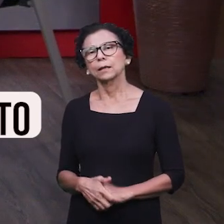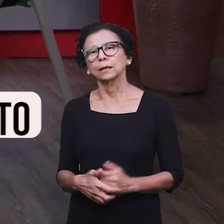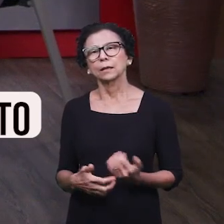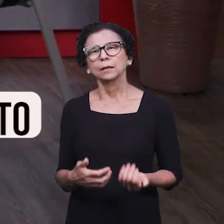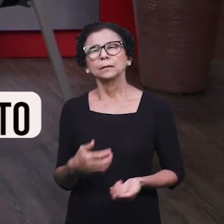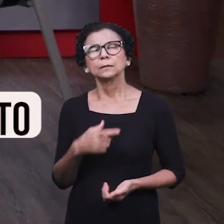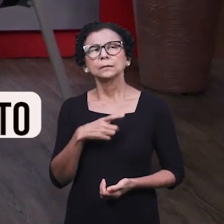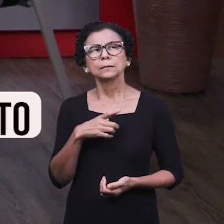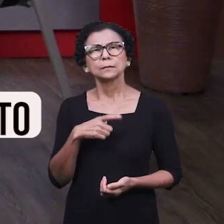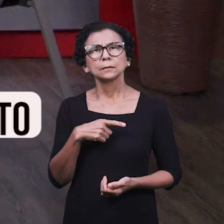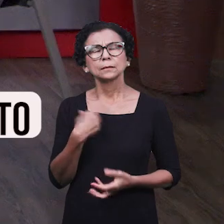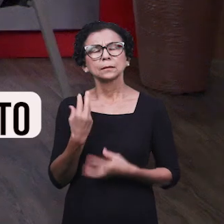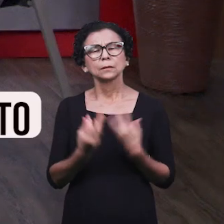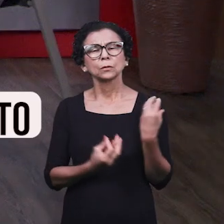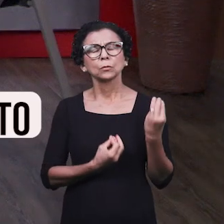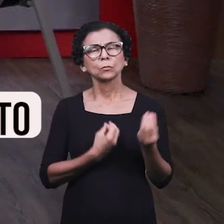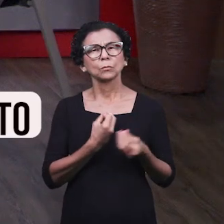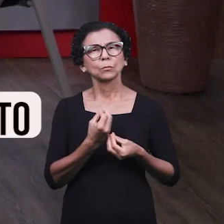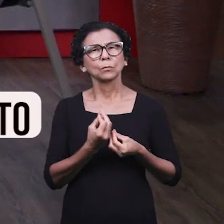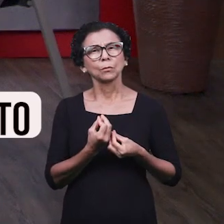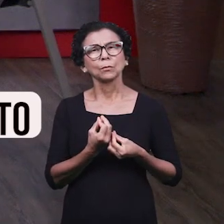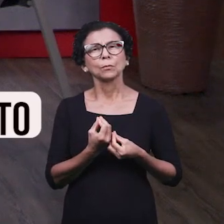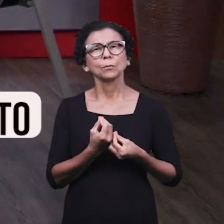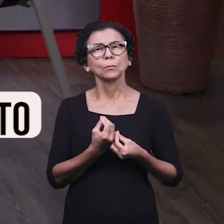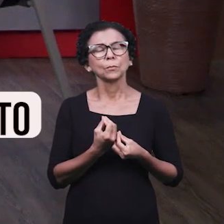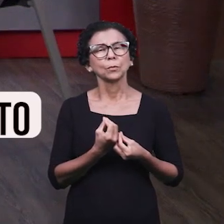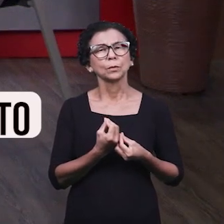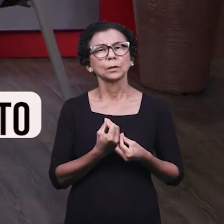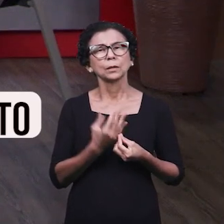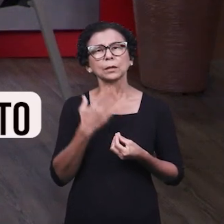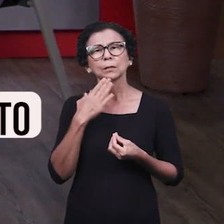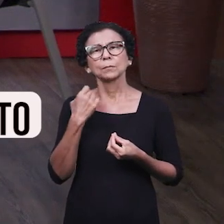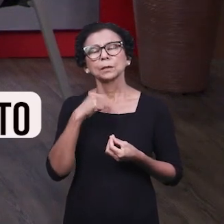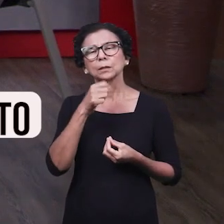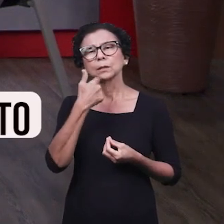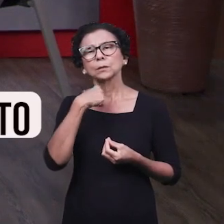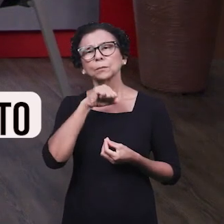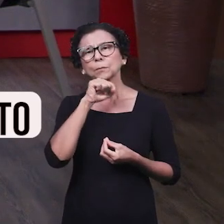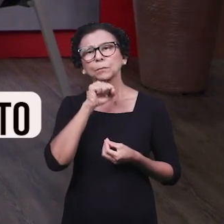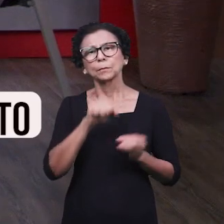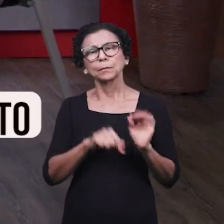para auxiliar os pais, né, no trabalho desse acompanhamento escolar?